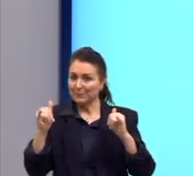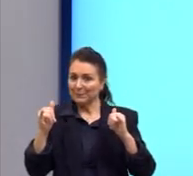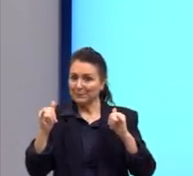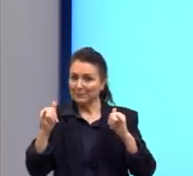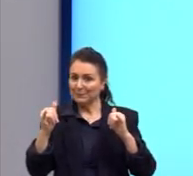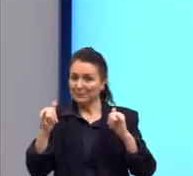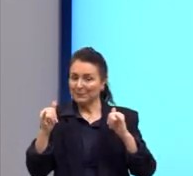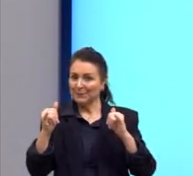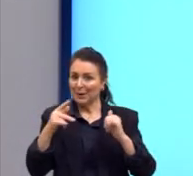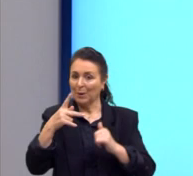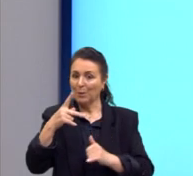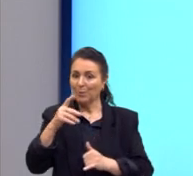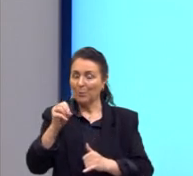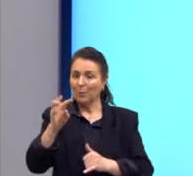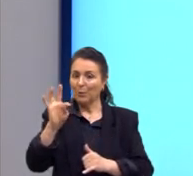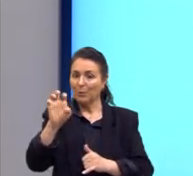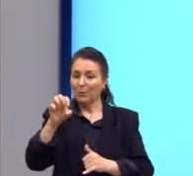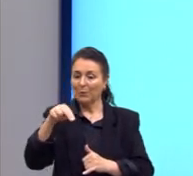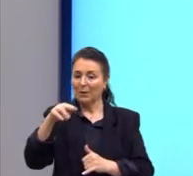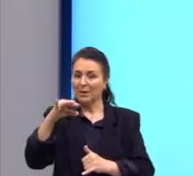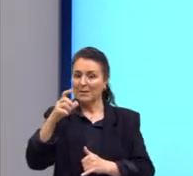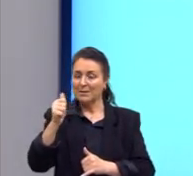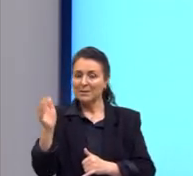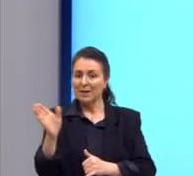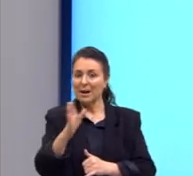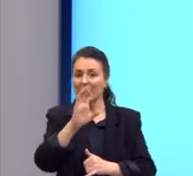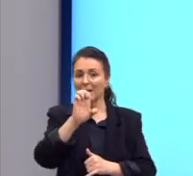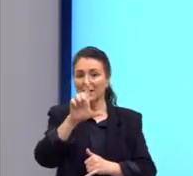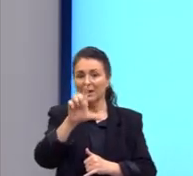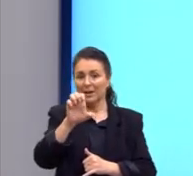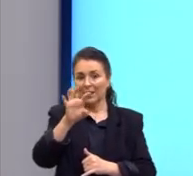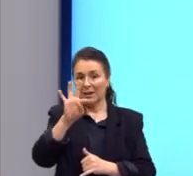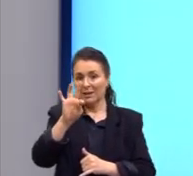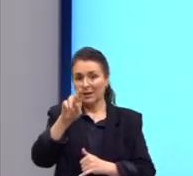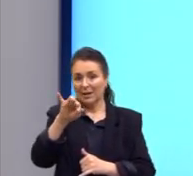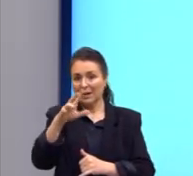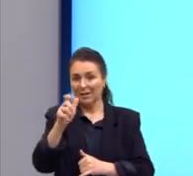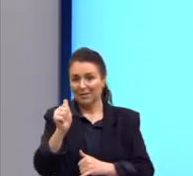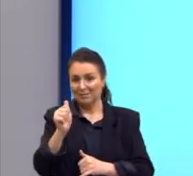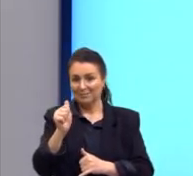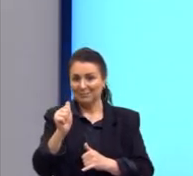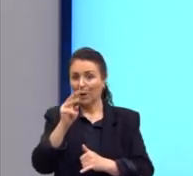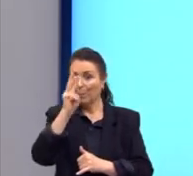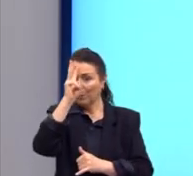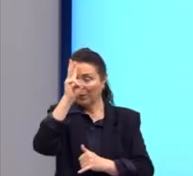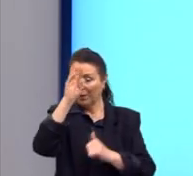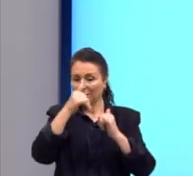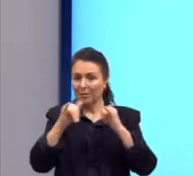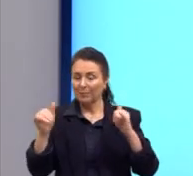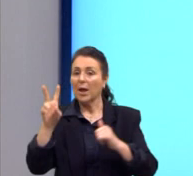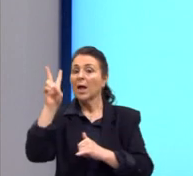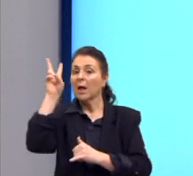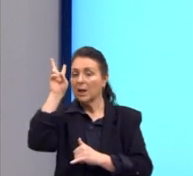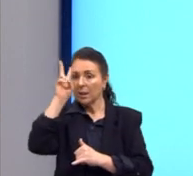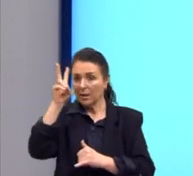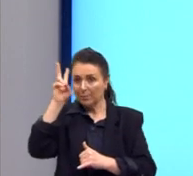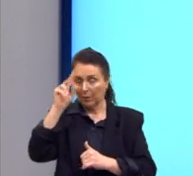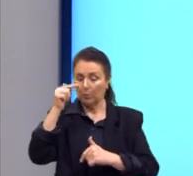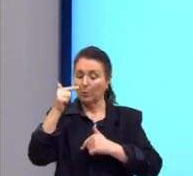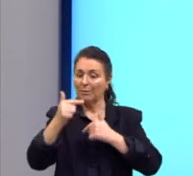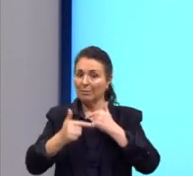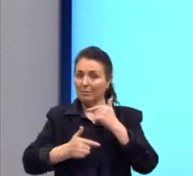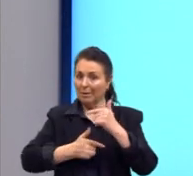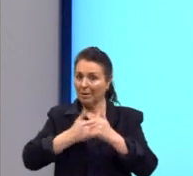a potência né essa gente a gente já viu essa forma lembrando né que a gente sempre fala questão de que